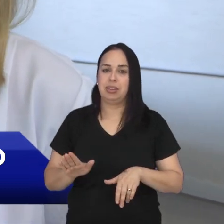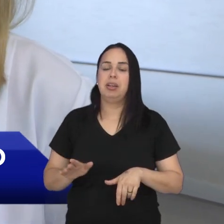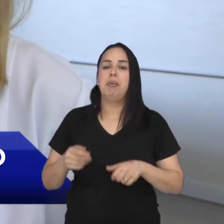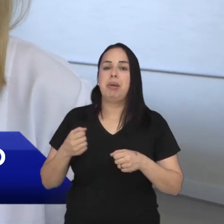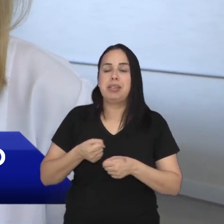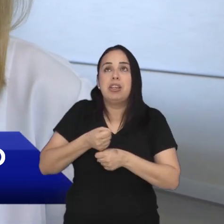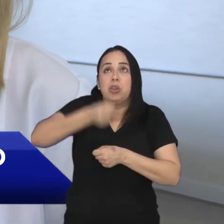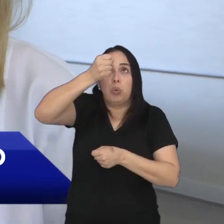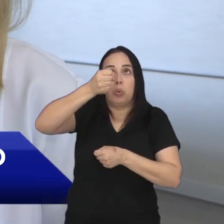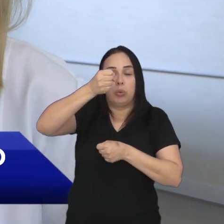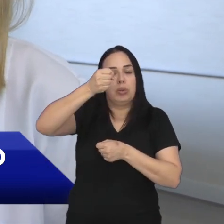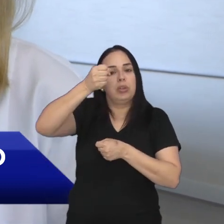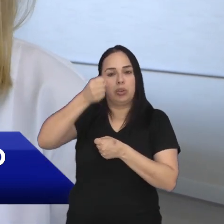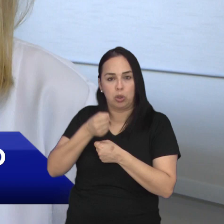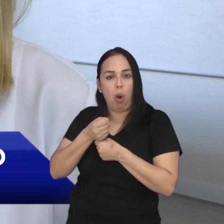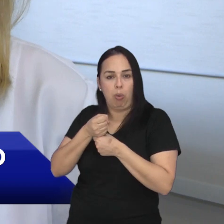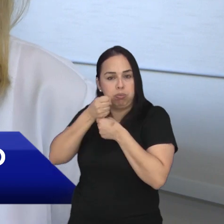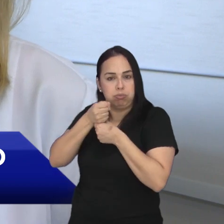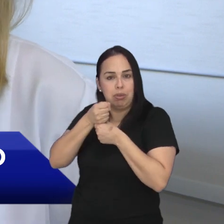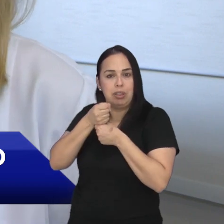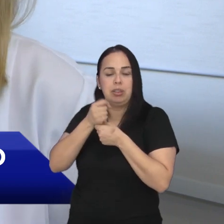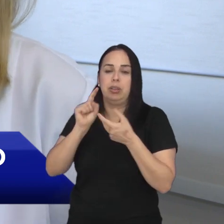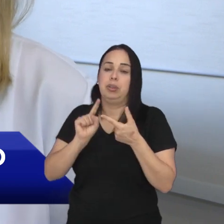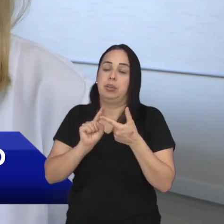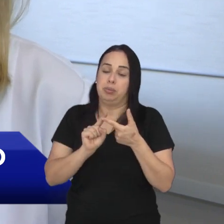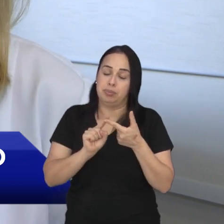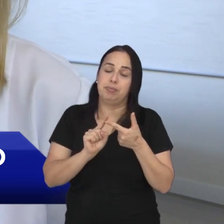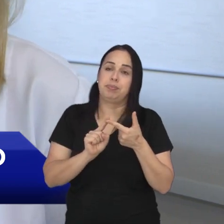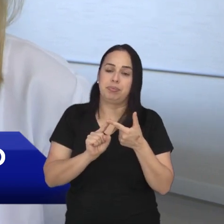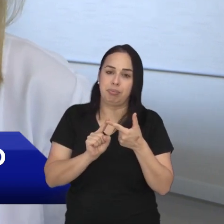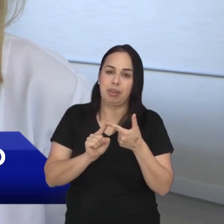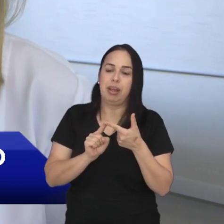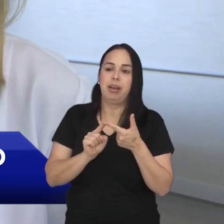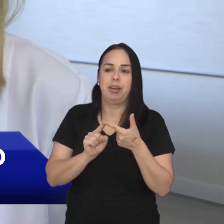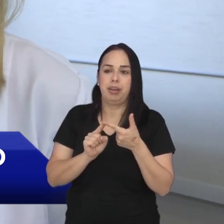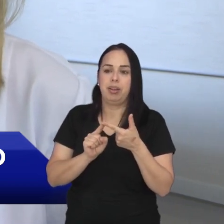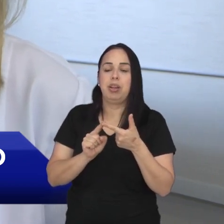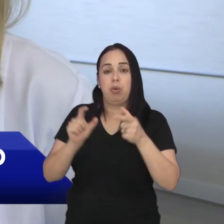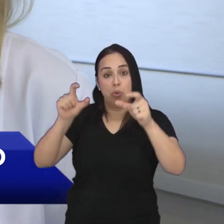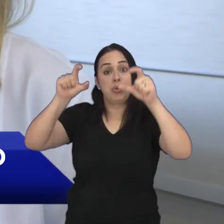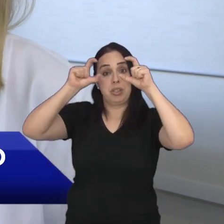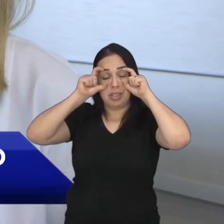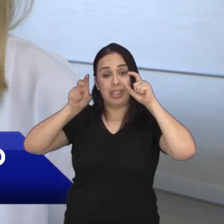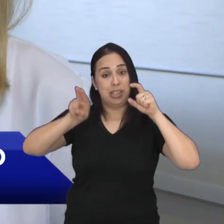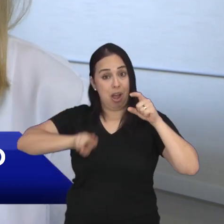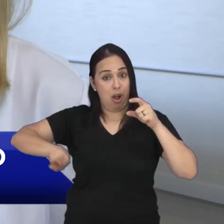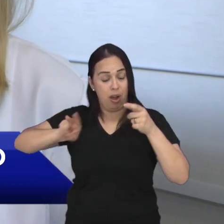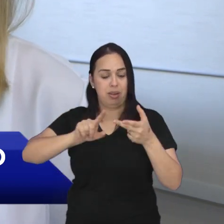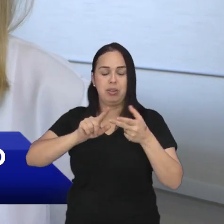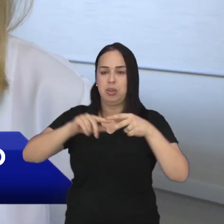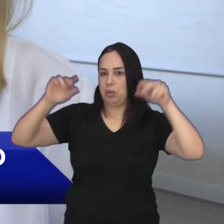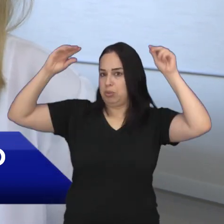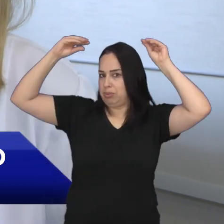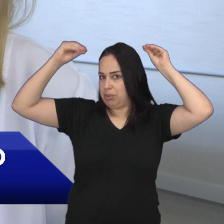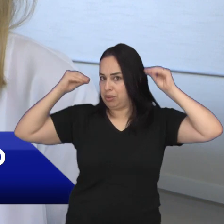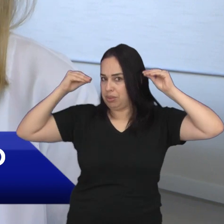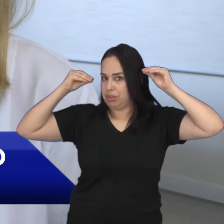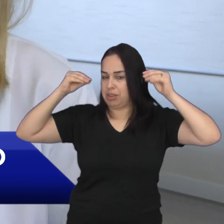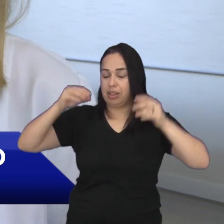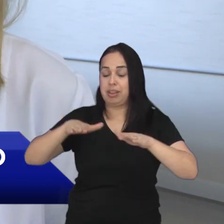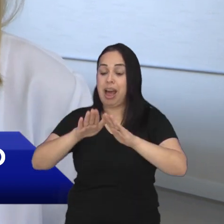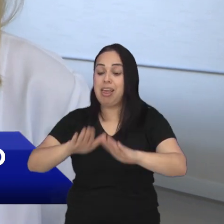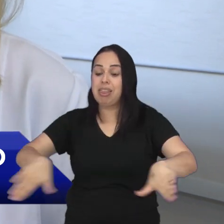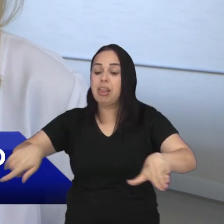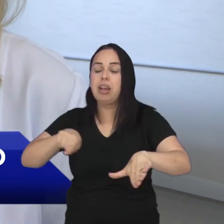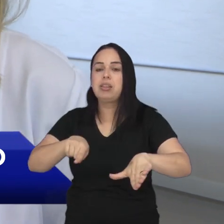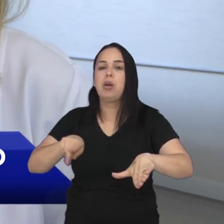cuidados. Evitar a exposição solar sem guarda-sol. Então, ficar embaixo do guarda-sol, de um gazebo. Associar o óculos,